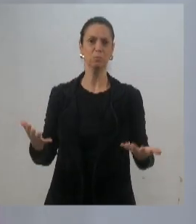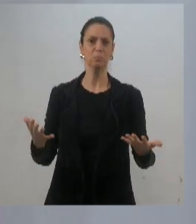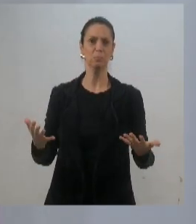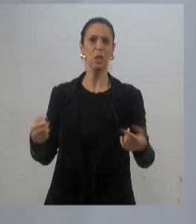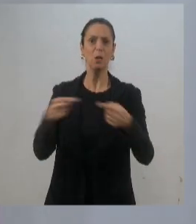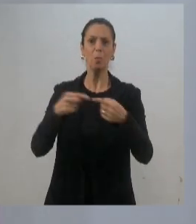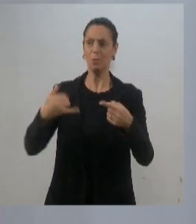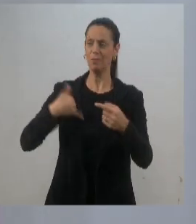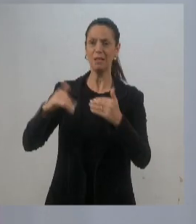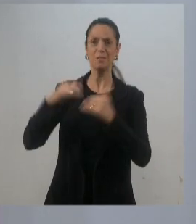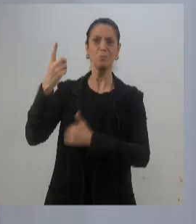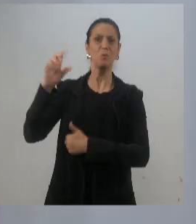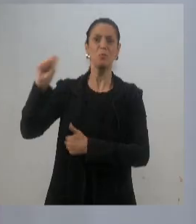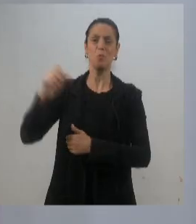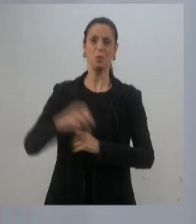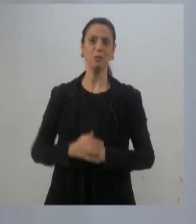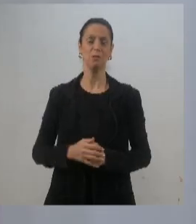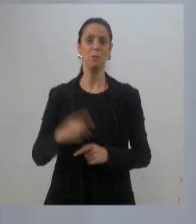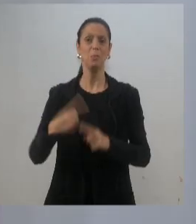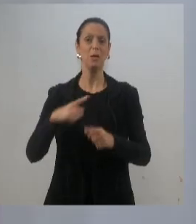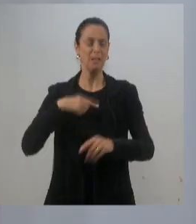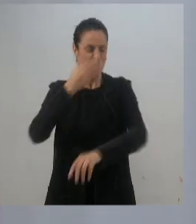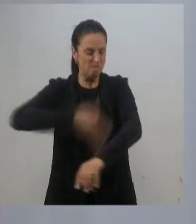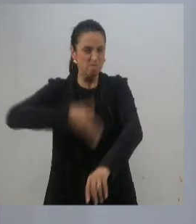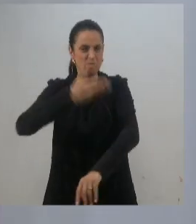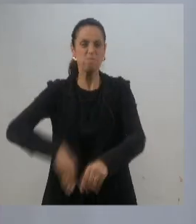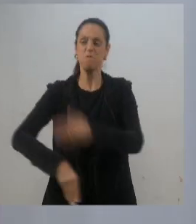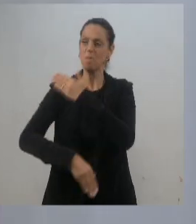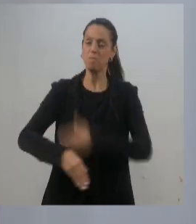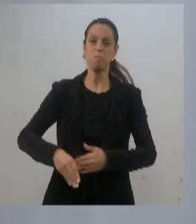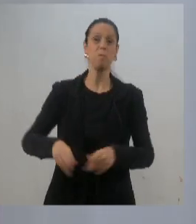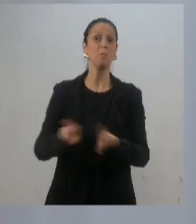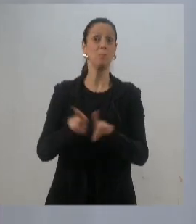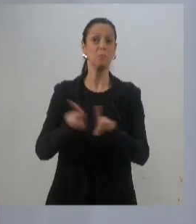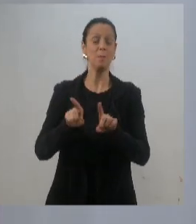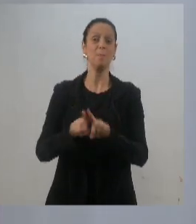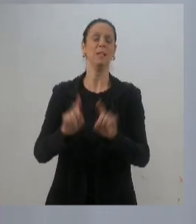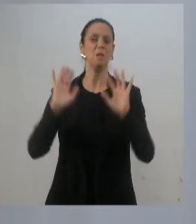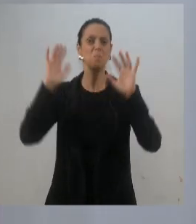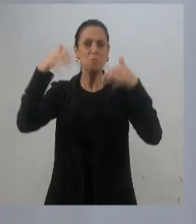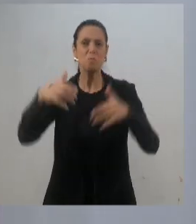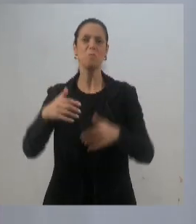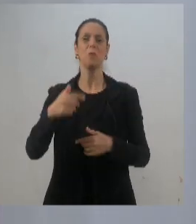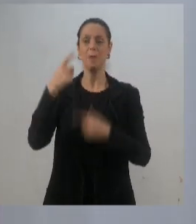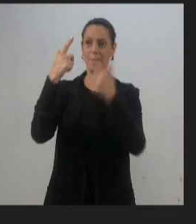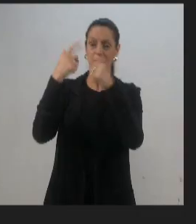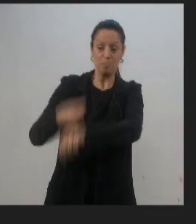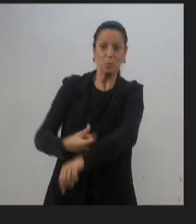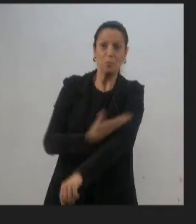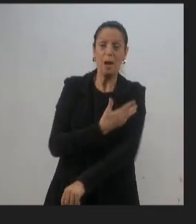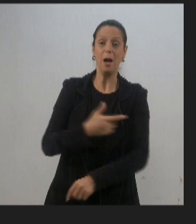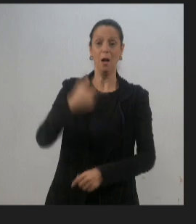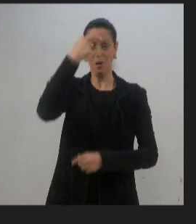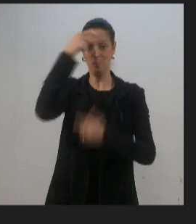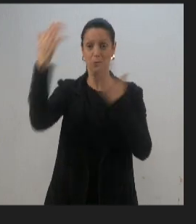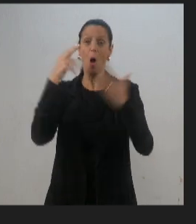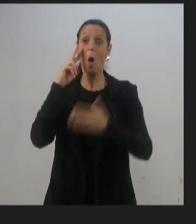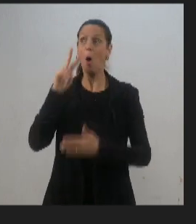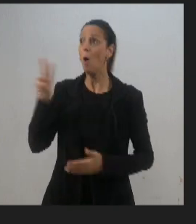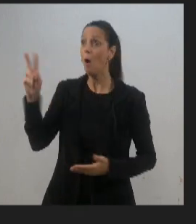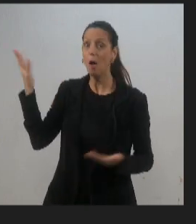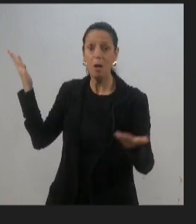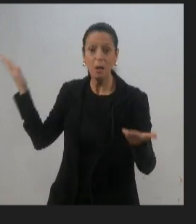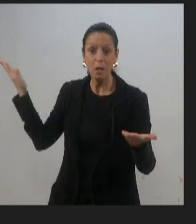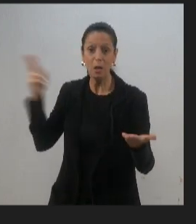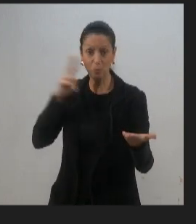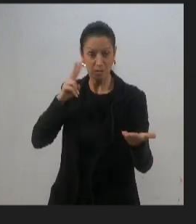anos, que exibe mutilação, terror psicológico, violência extrema. E chegaram a ponto, tem uma aqui, ó, olha só isso aqui,